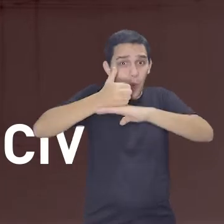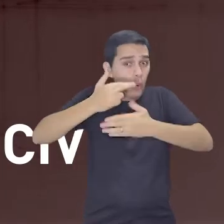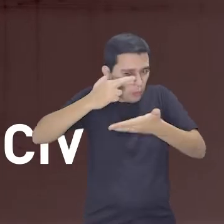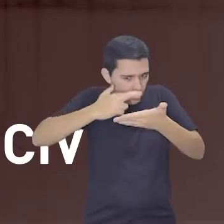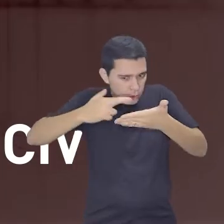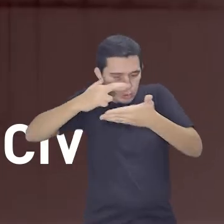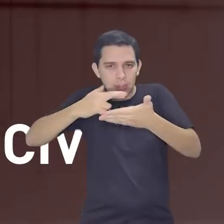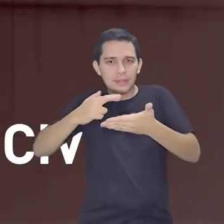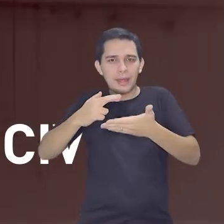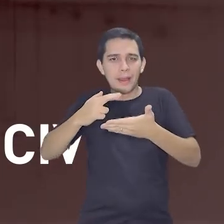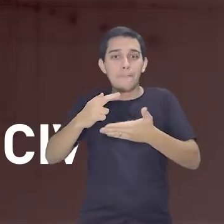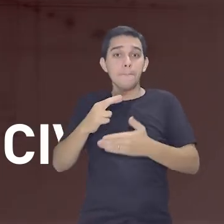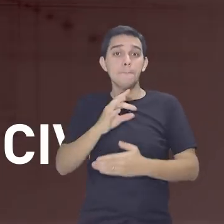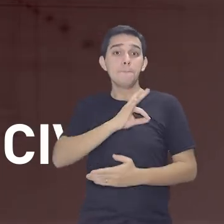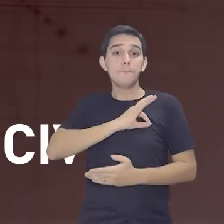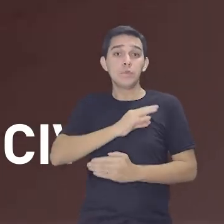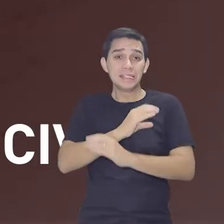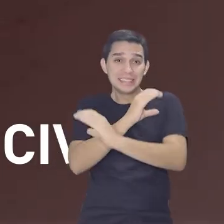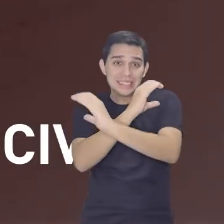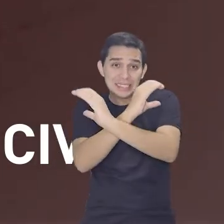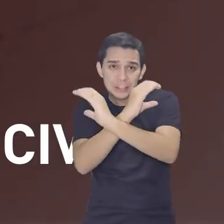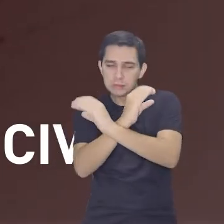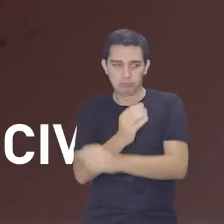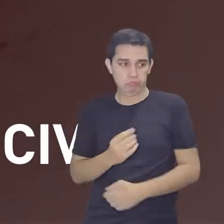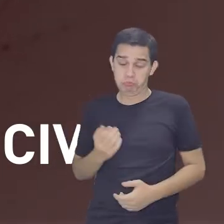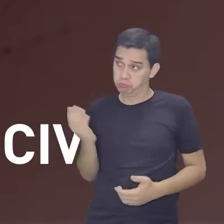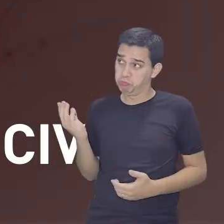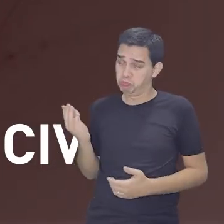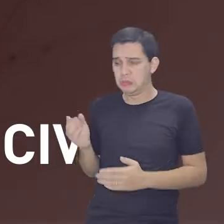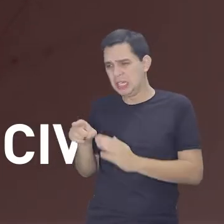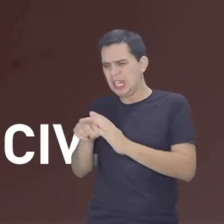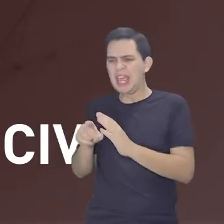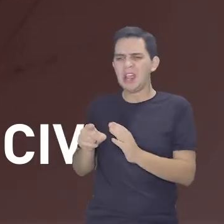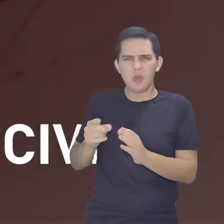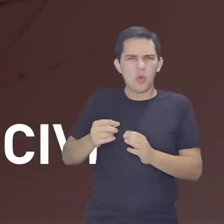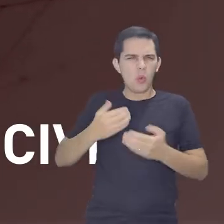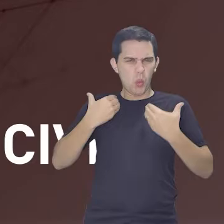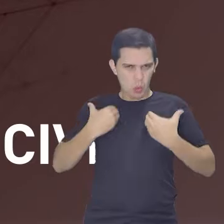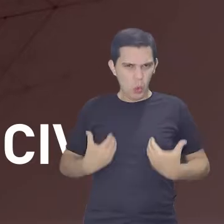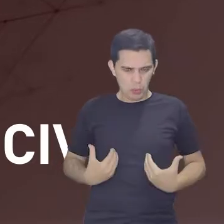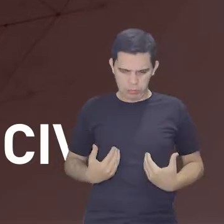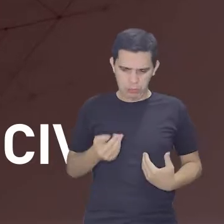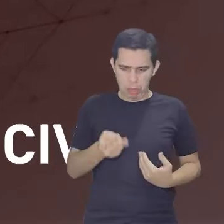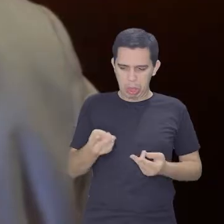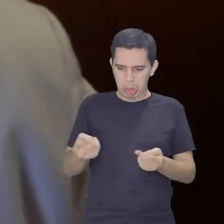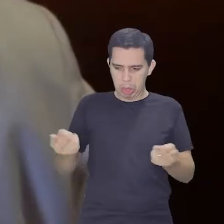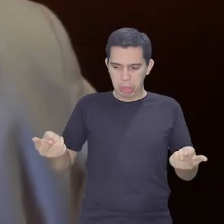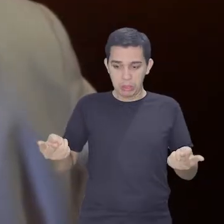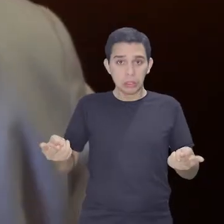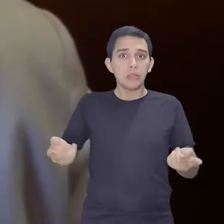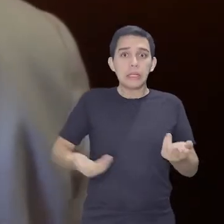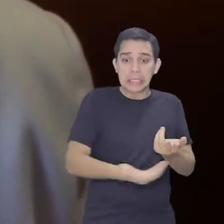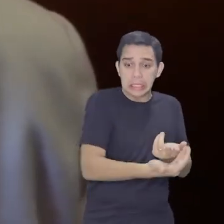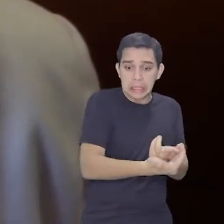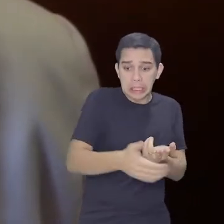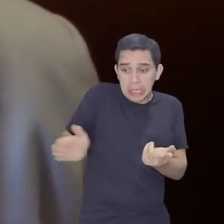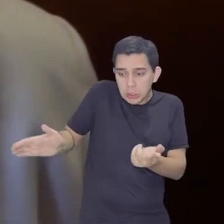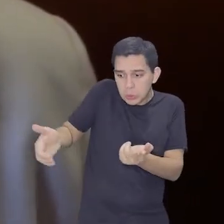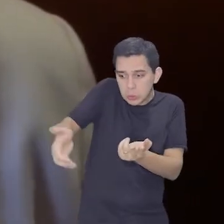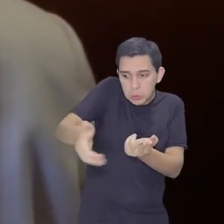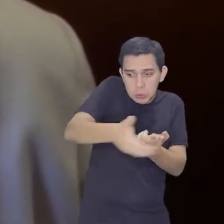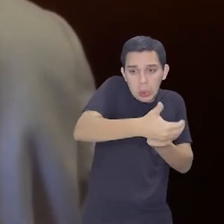Civil a respeito da questão do prejuízo às investigações e da remoção dos cadáveres do local do crime. A gente entende que a